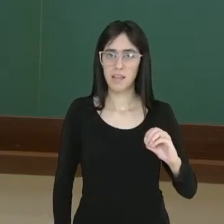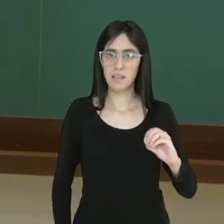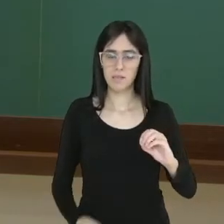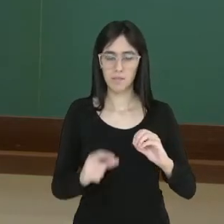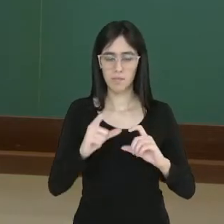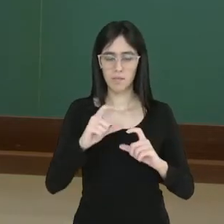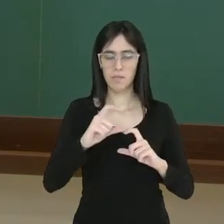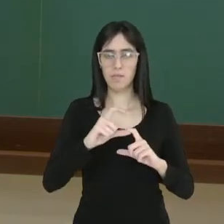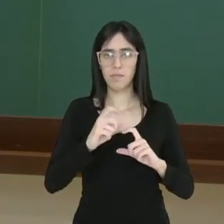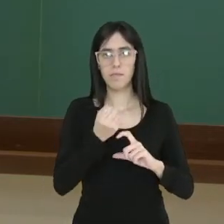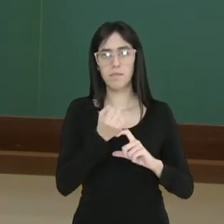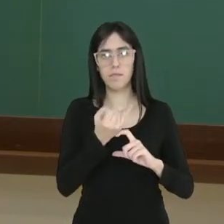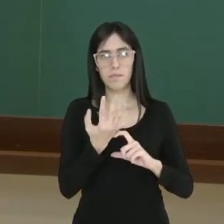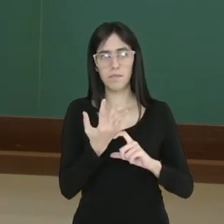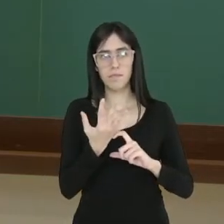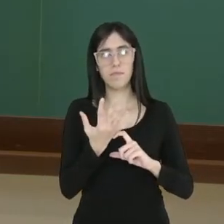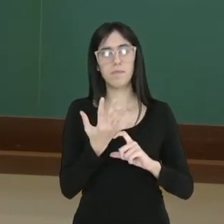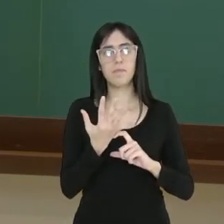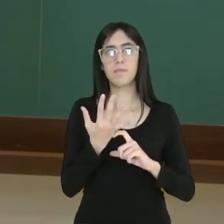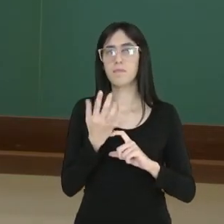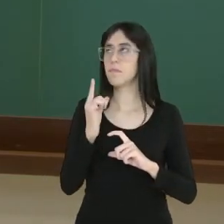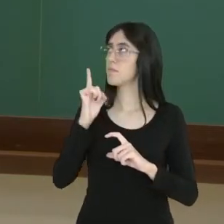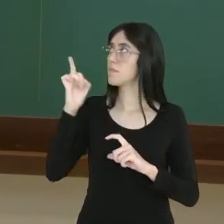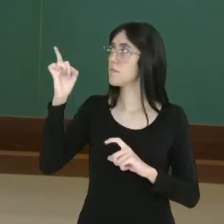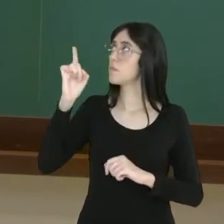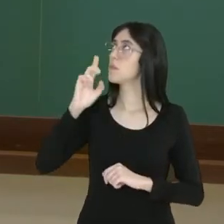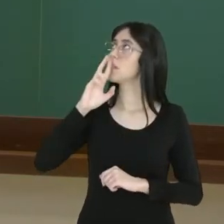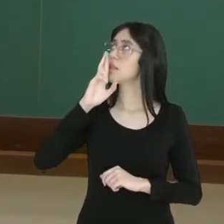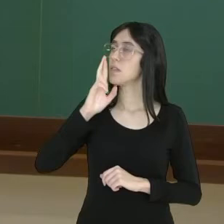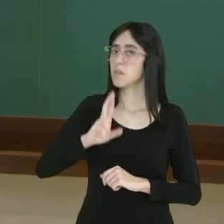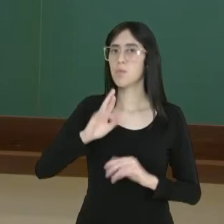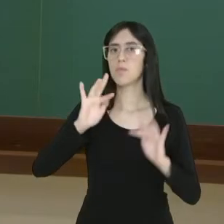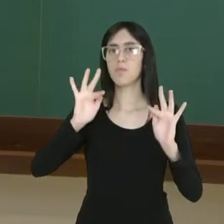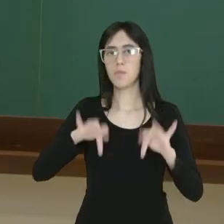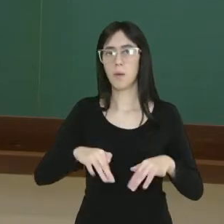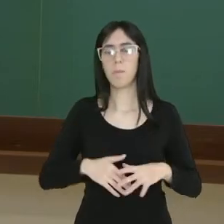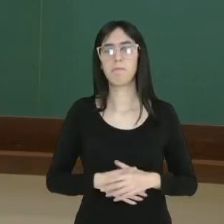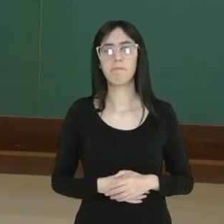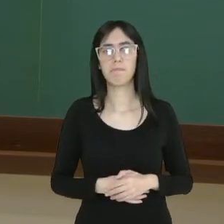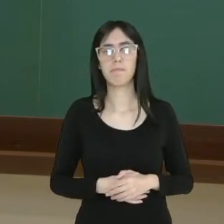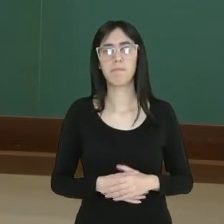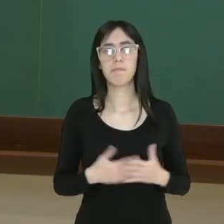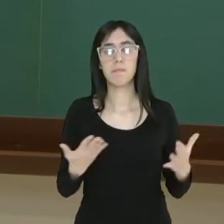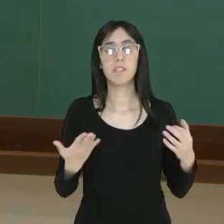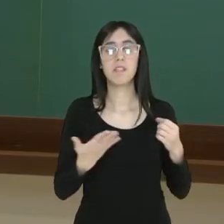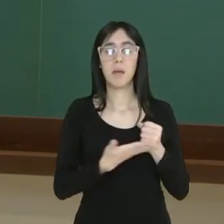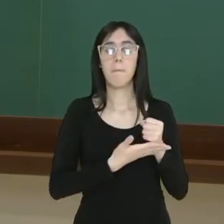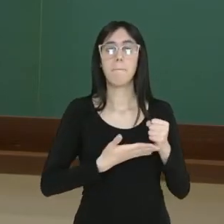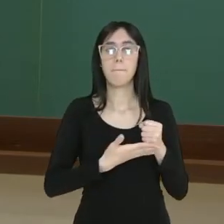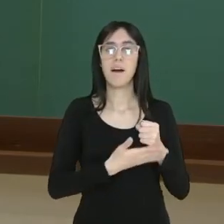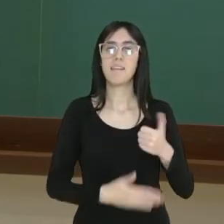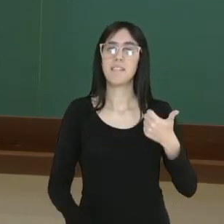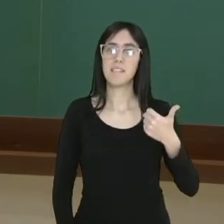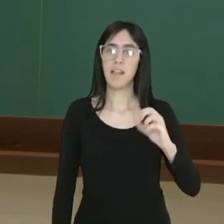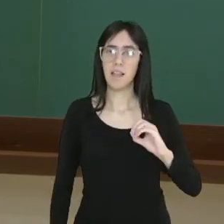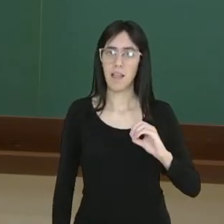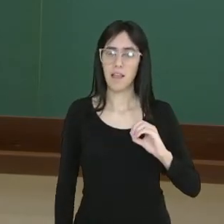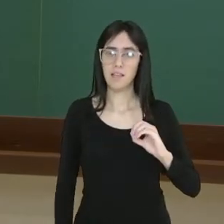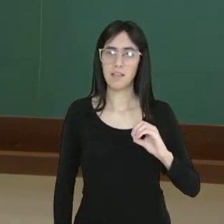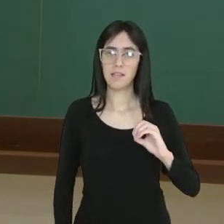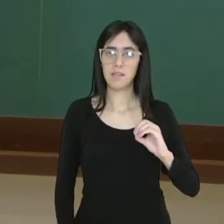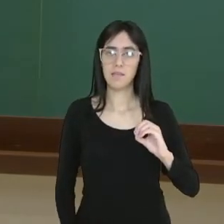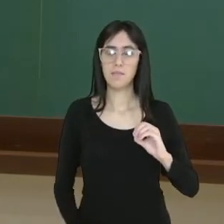a esse expoente resulta no logaritmando, né? A minha base é 10, logaritmando